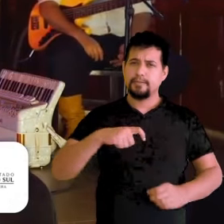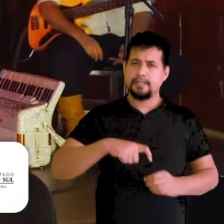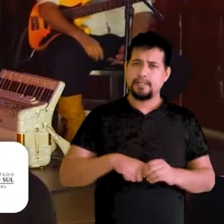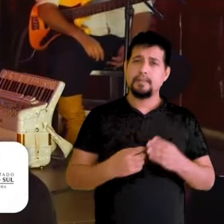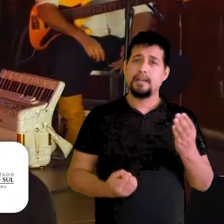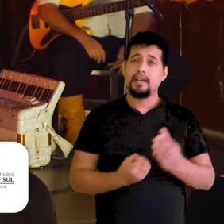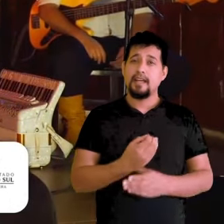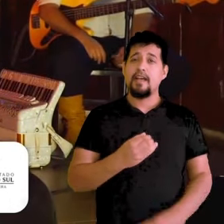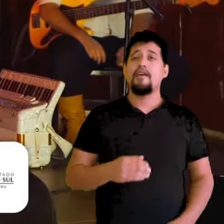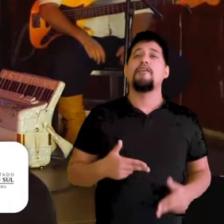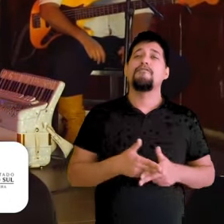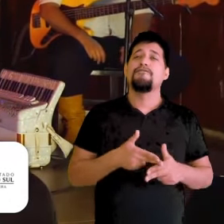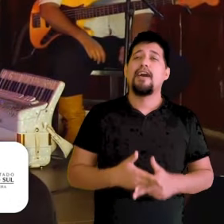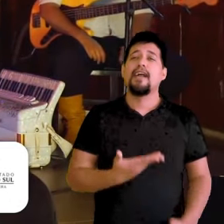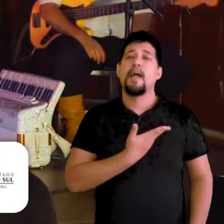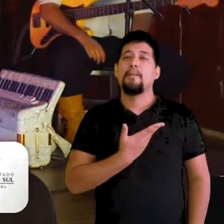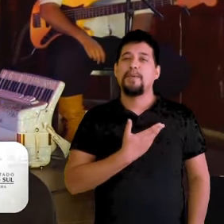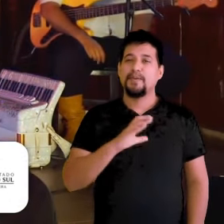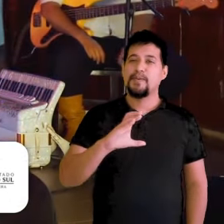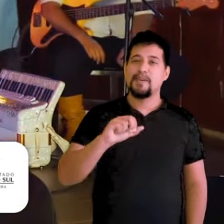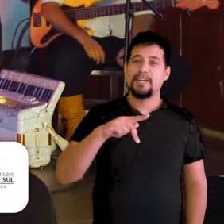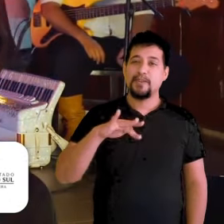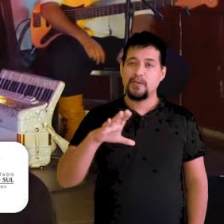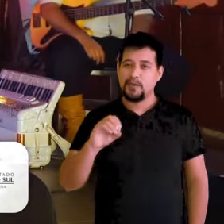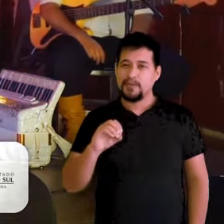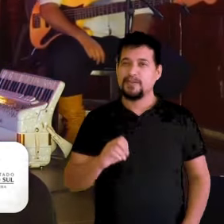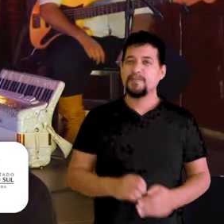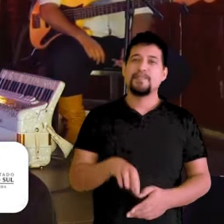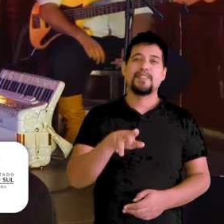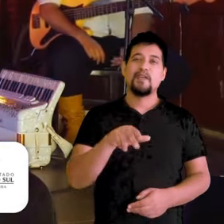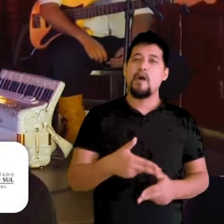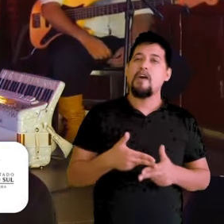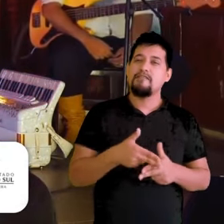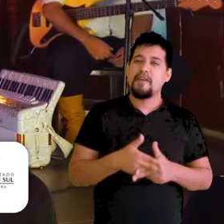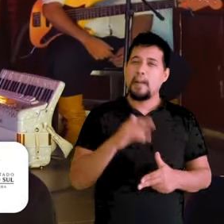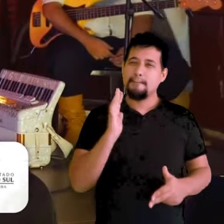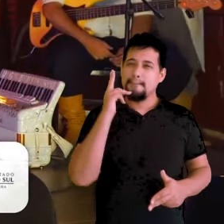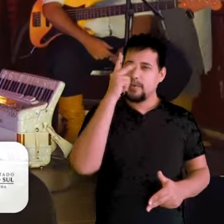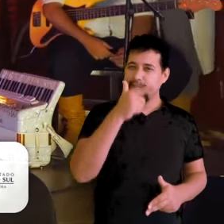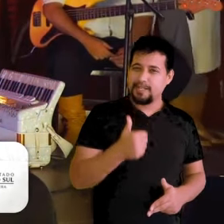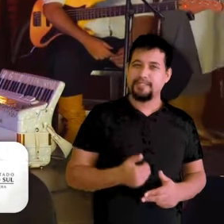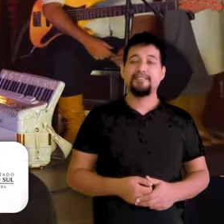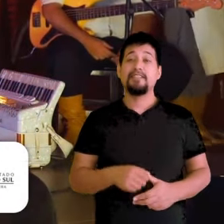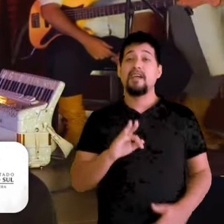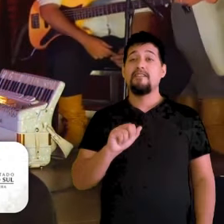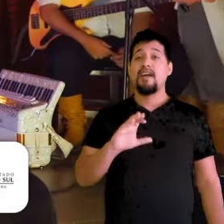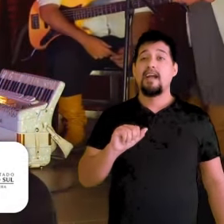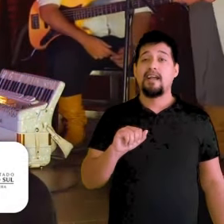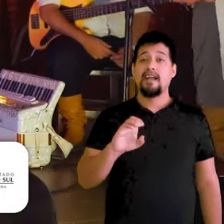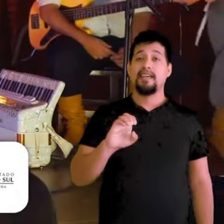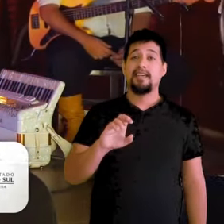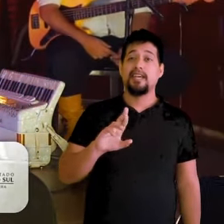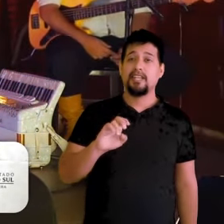para lançar a faca Amigos do Canhoto. Faca personalizada aí. Igual a faca bonita do Chiquito e Bordonei